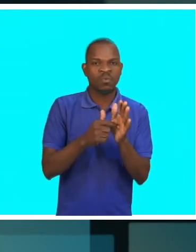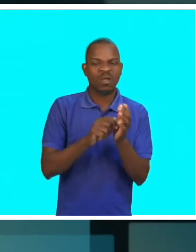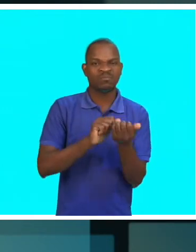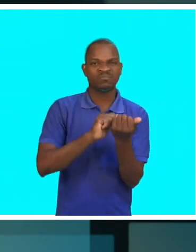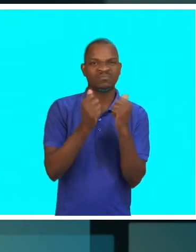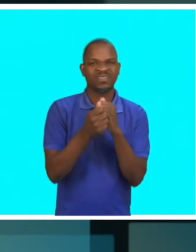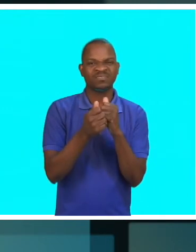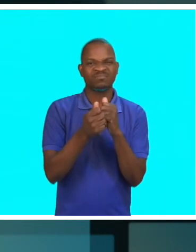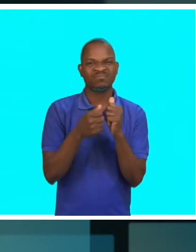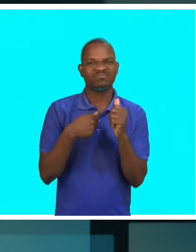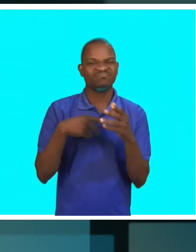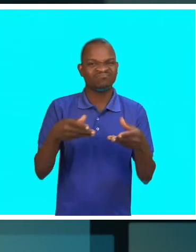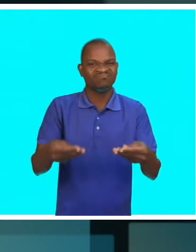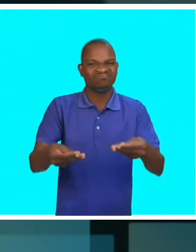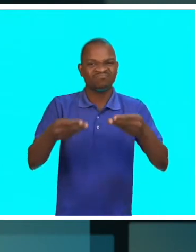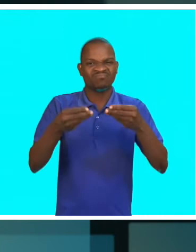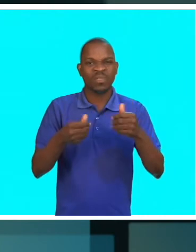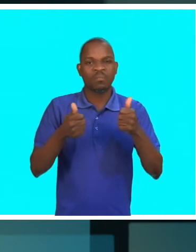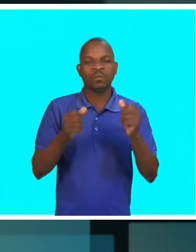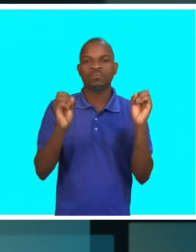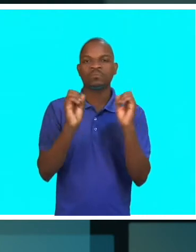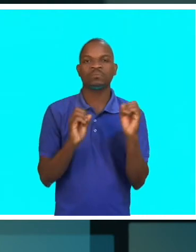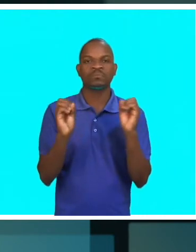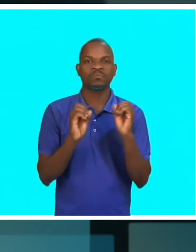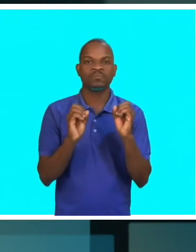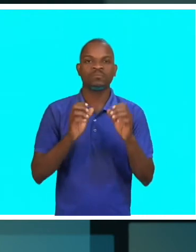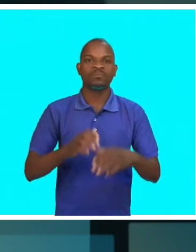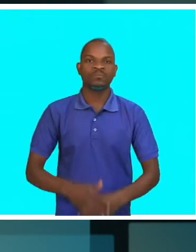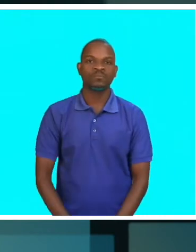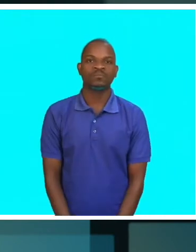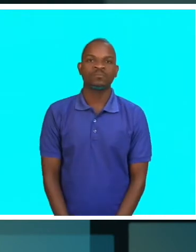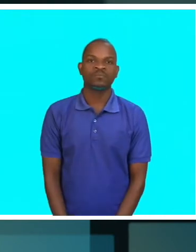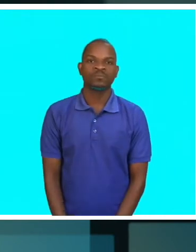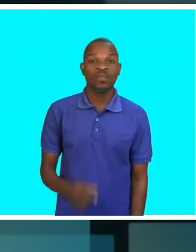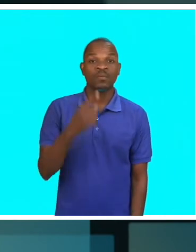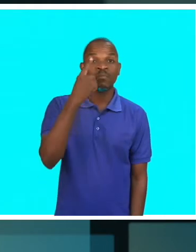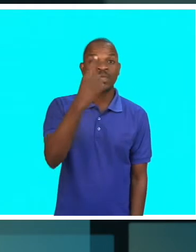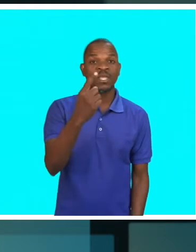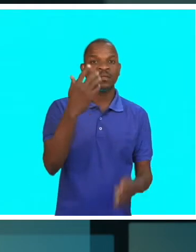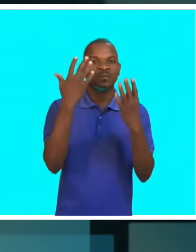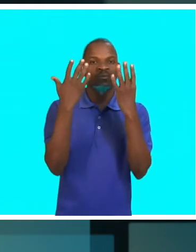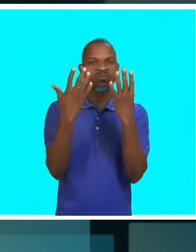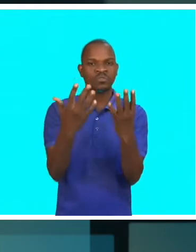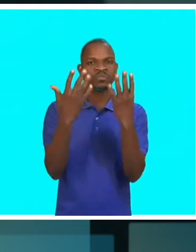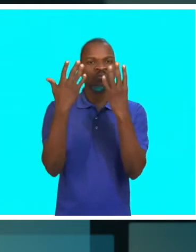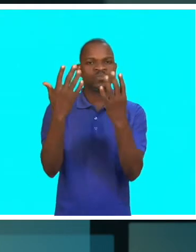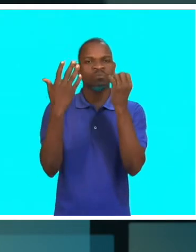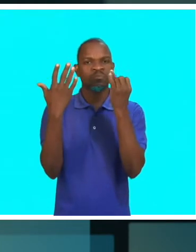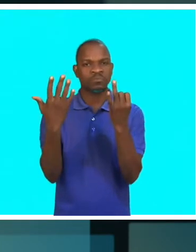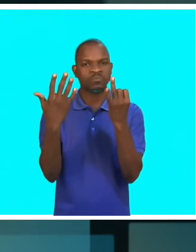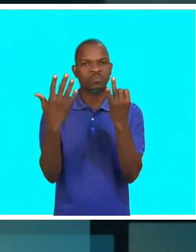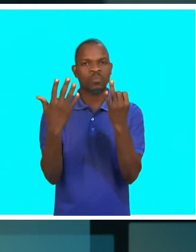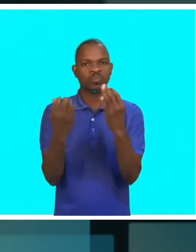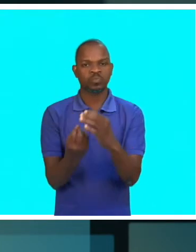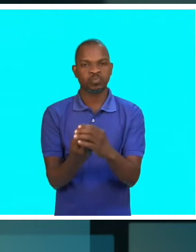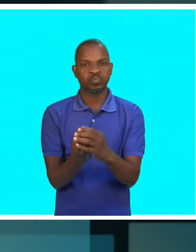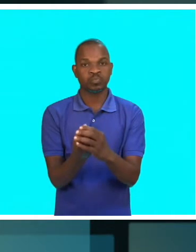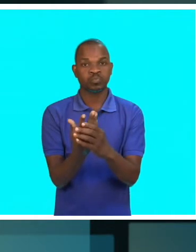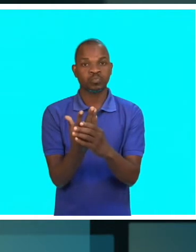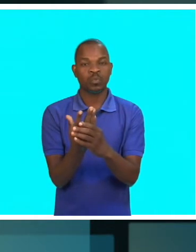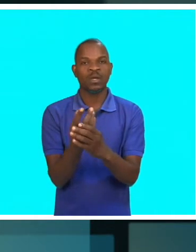não foi bem recebida por muitas pessoas. Em 1997, foi